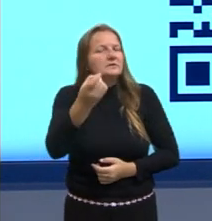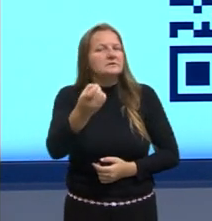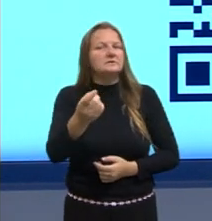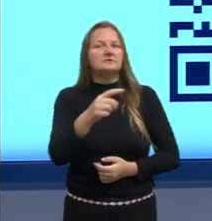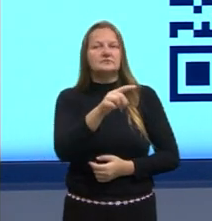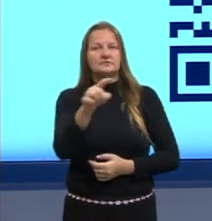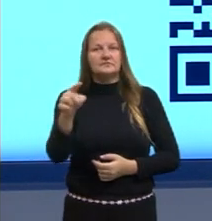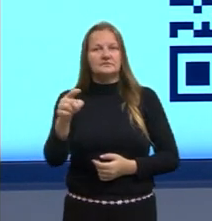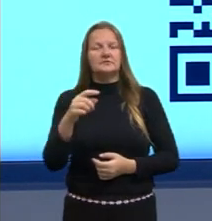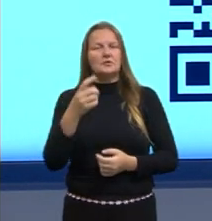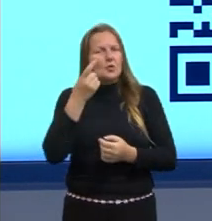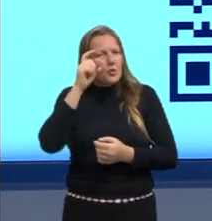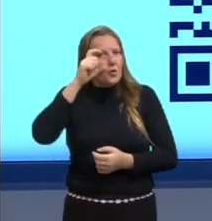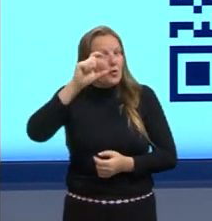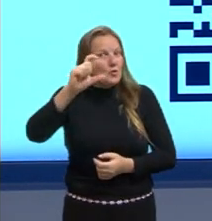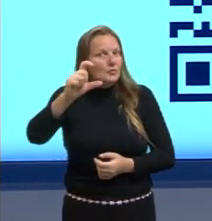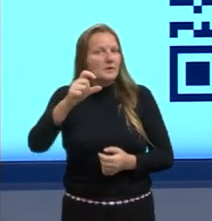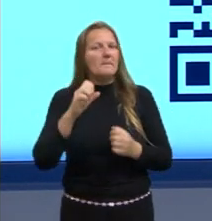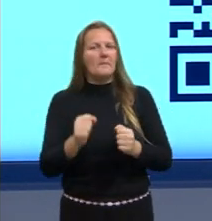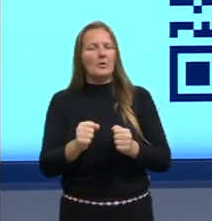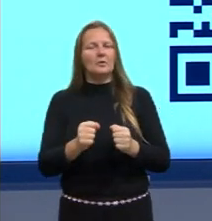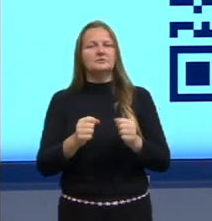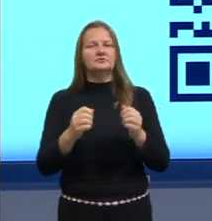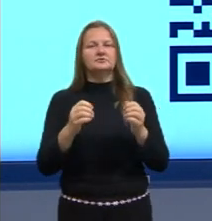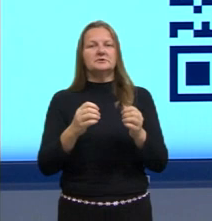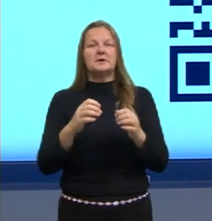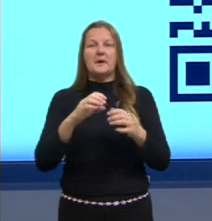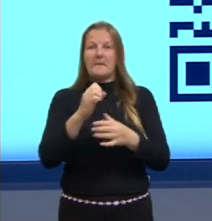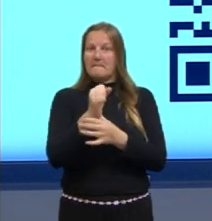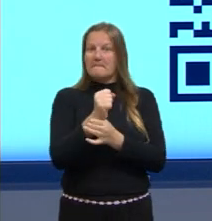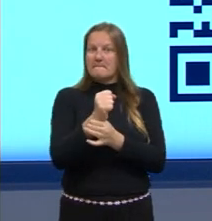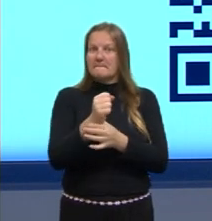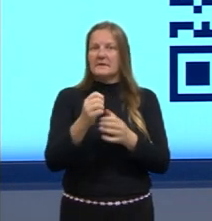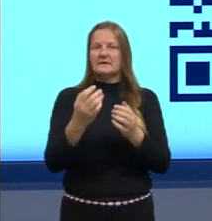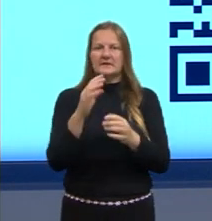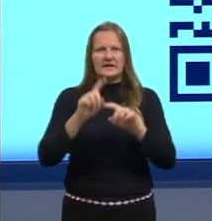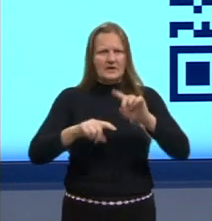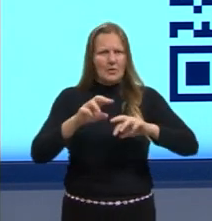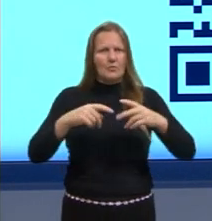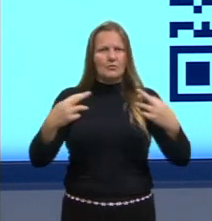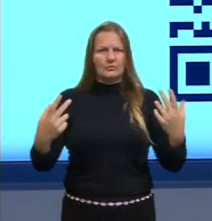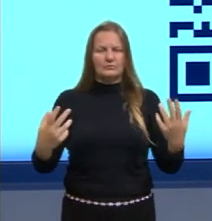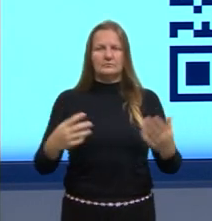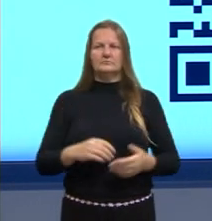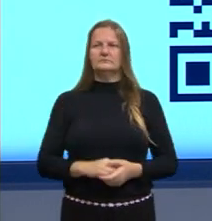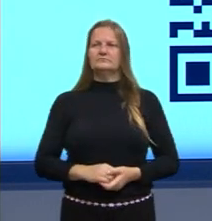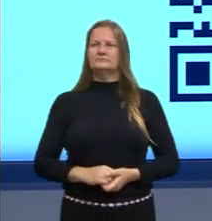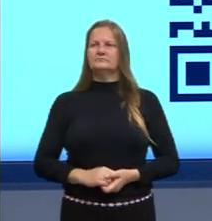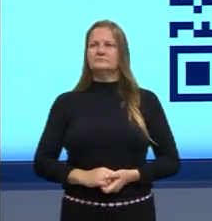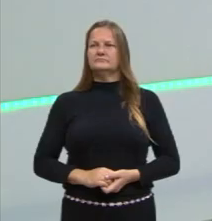tiver curiosidade e quiser acessar numa fonte segura sobre esses assuntos